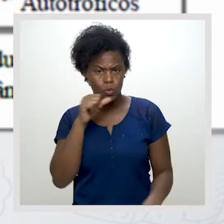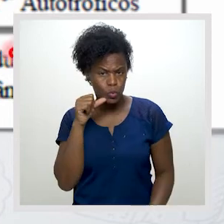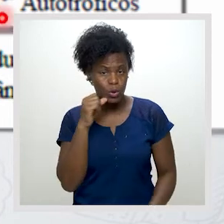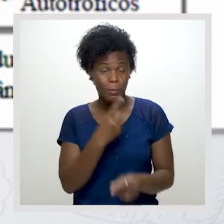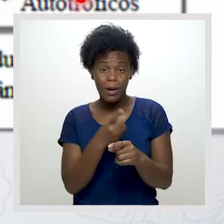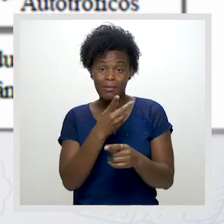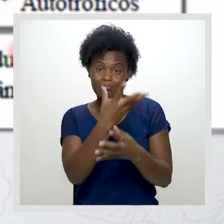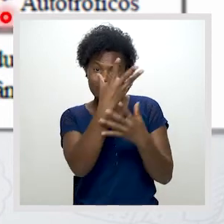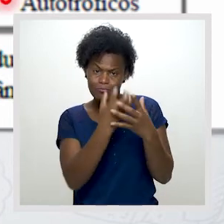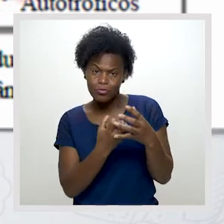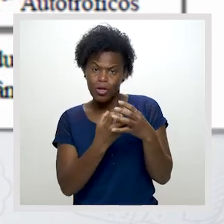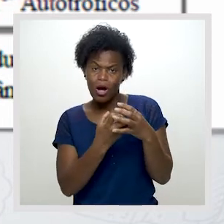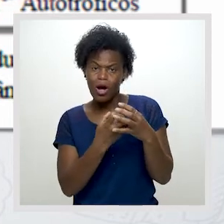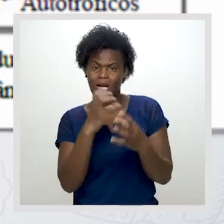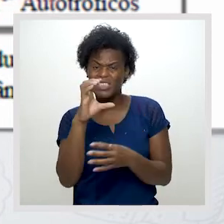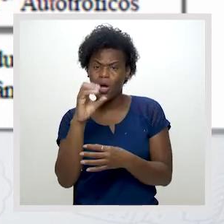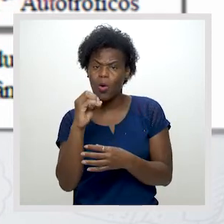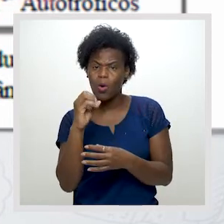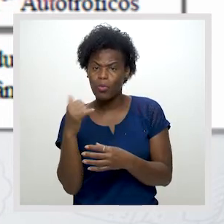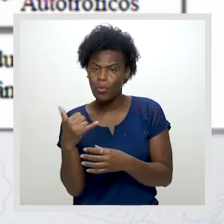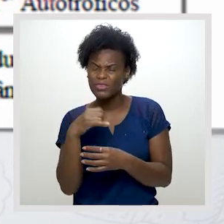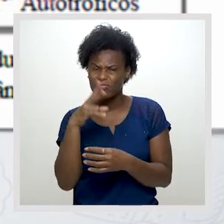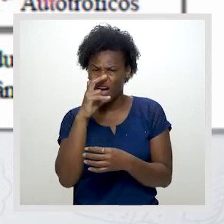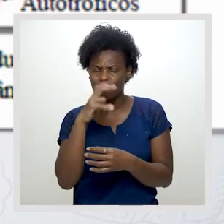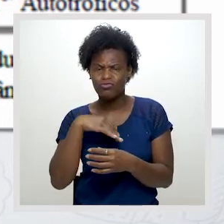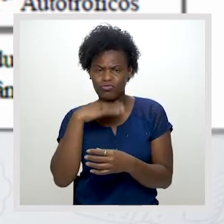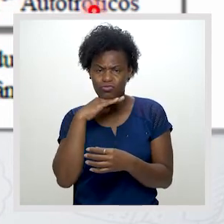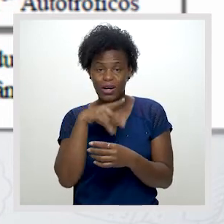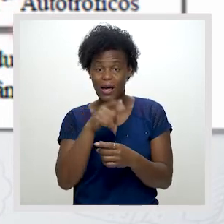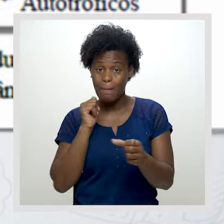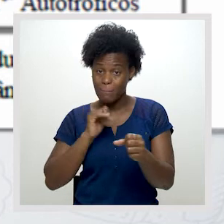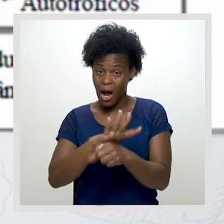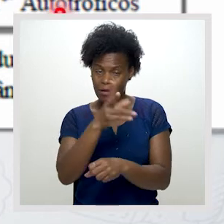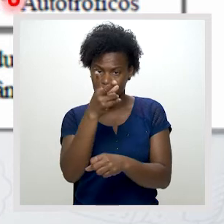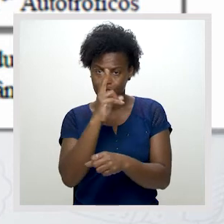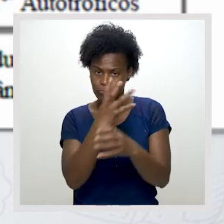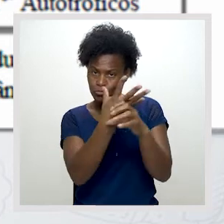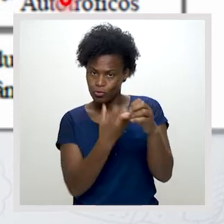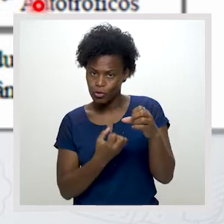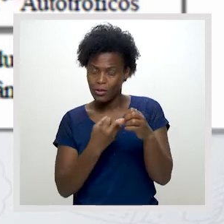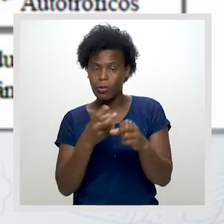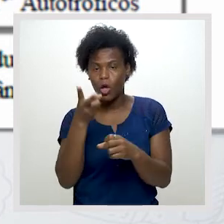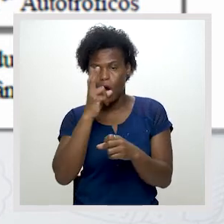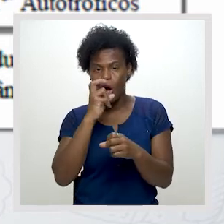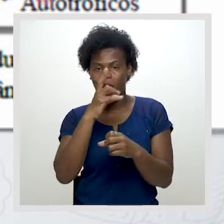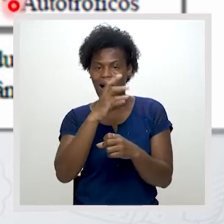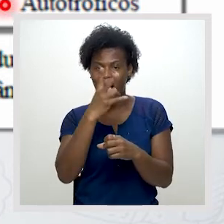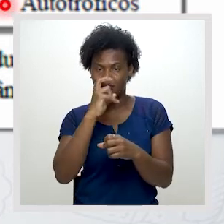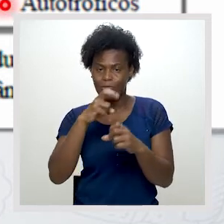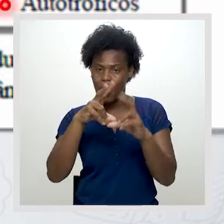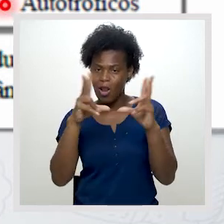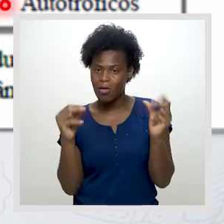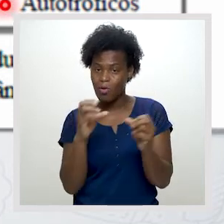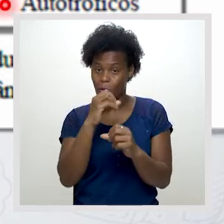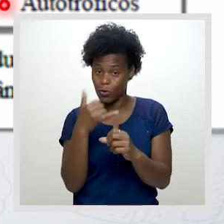do CO2 nos oceanos e libertação do oxigênio para a atmosfera.